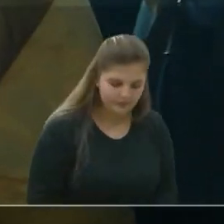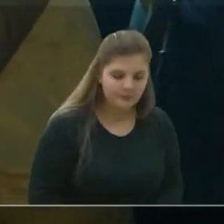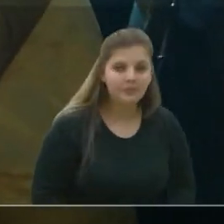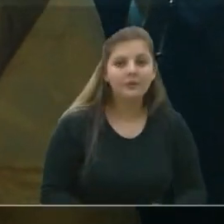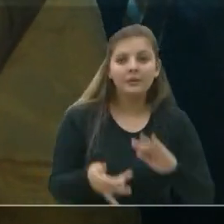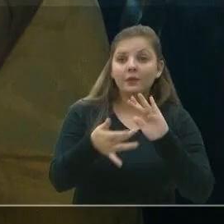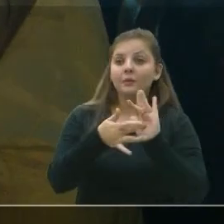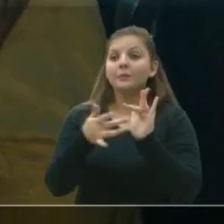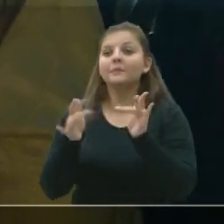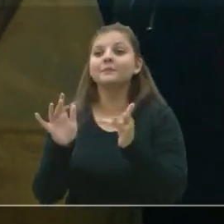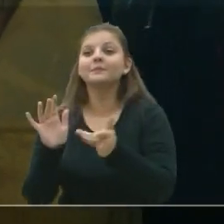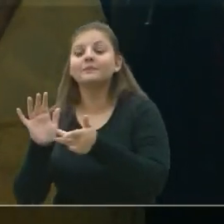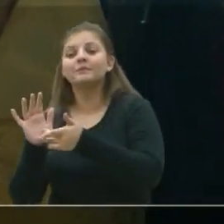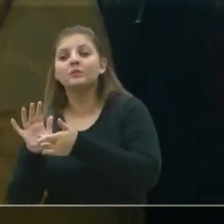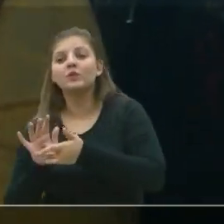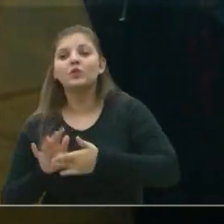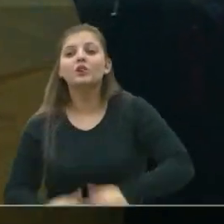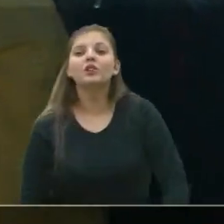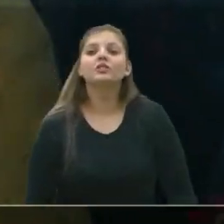você.